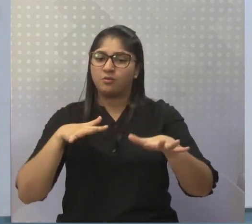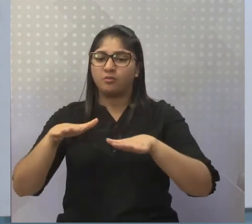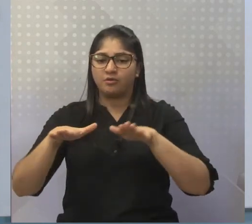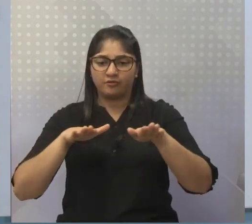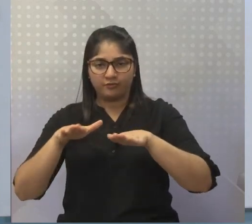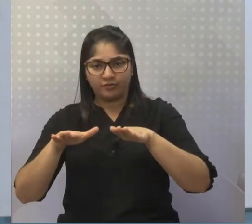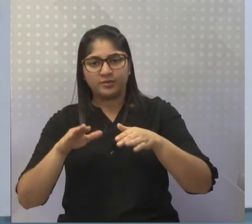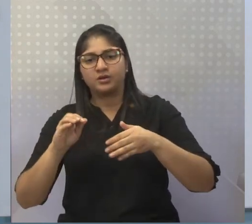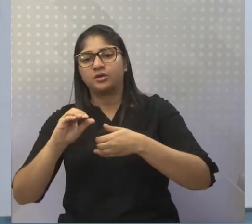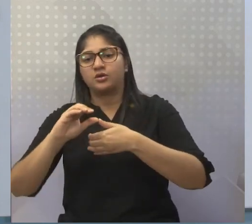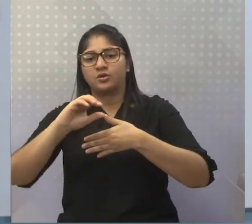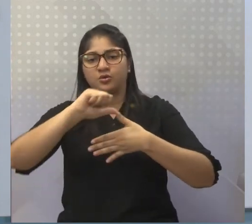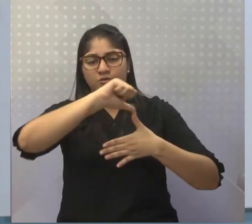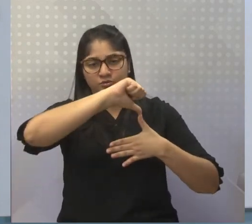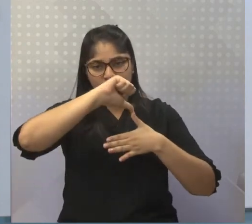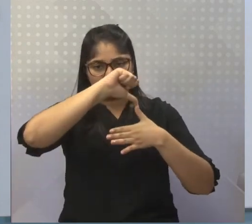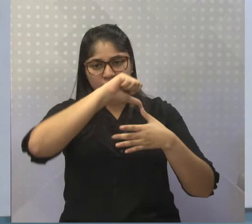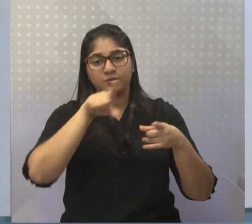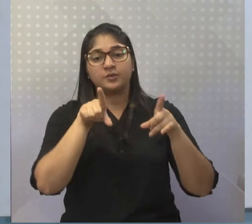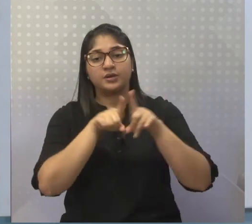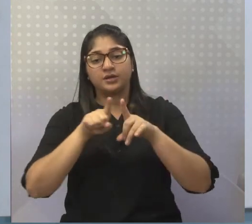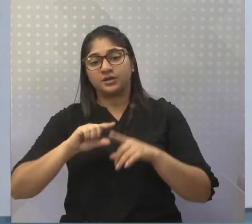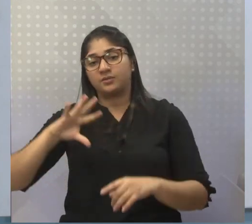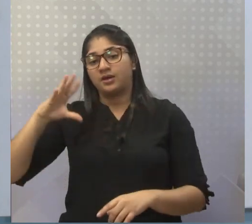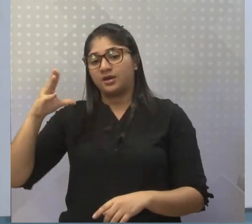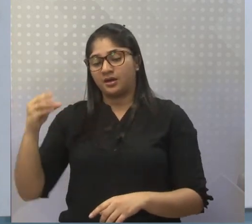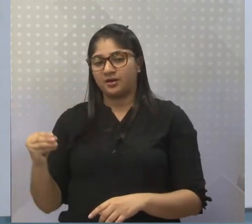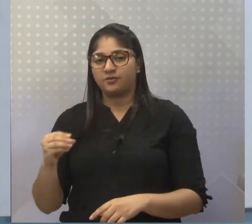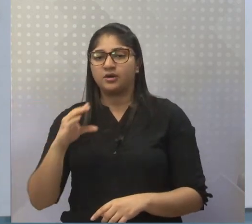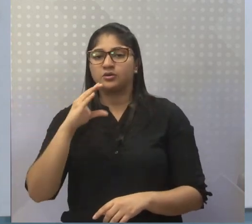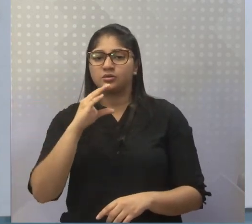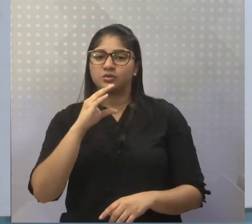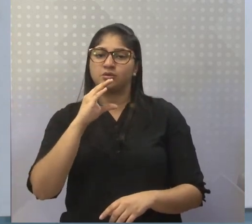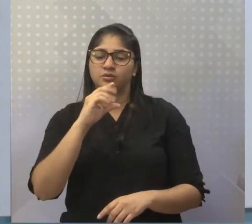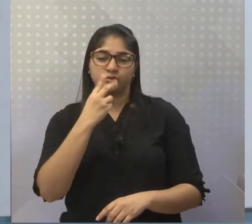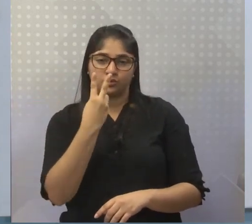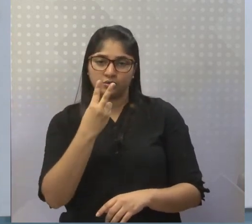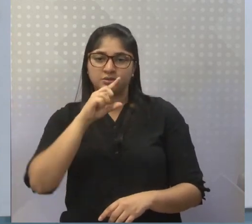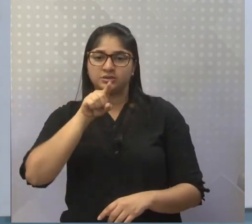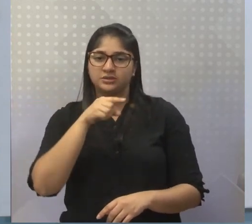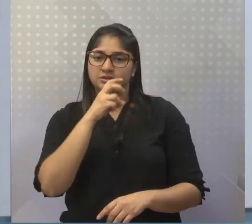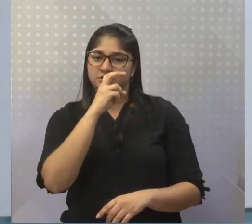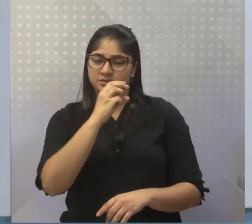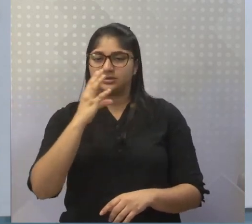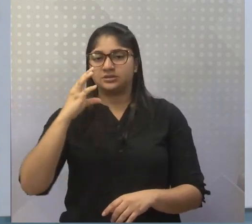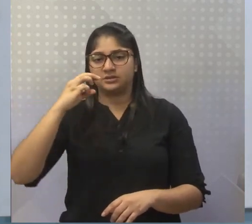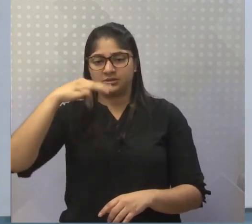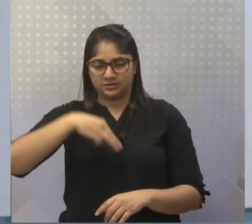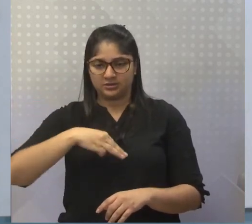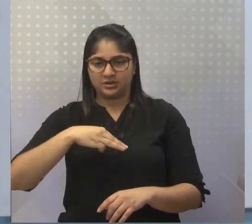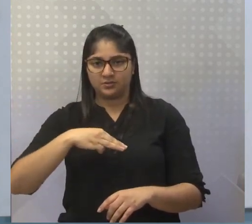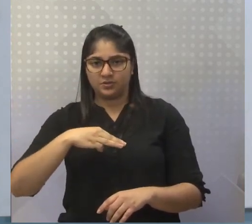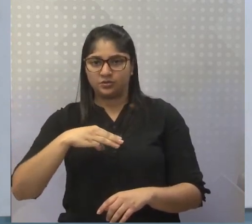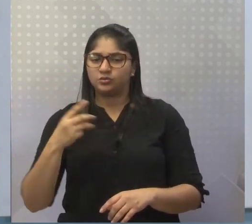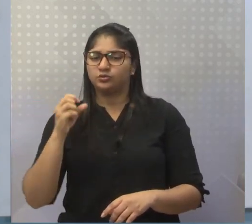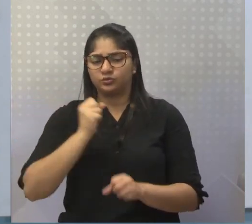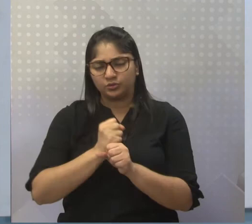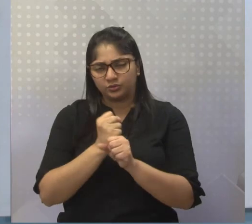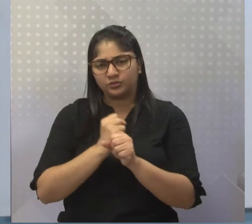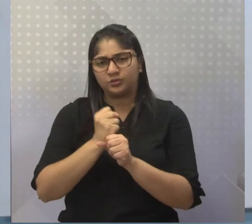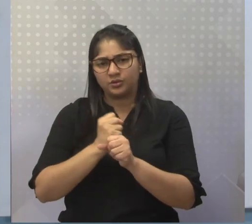acontece com a américa do sul ea áfrica dois centímetros e meio por ano formando ali uma cadeia de montanhas